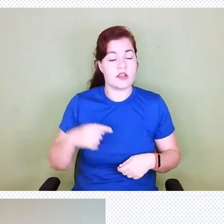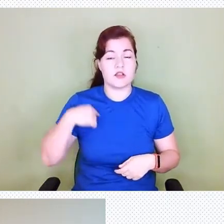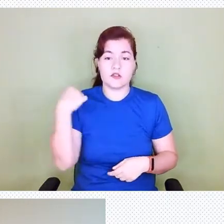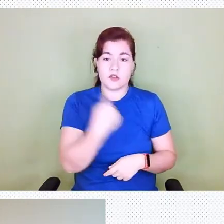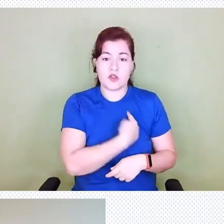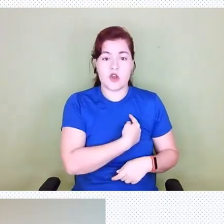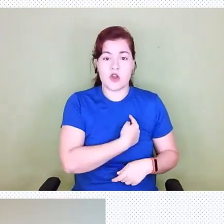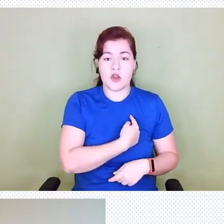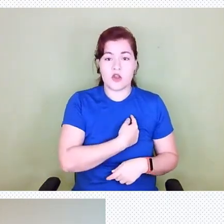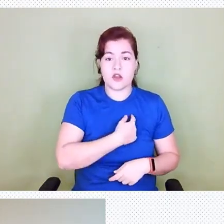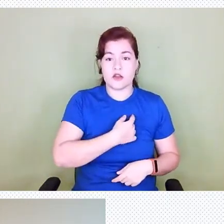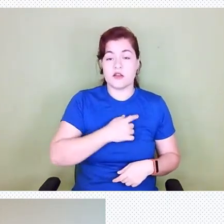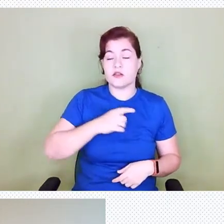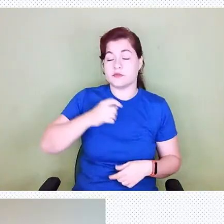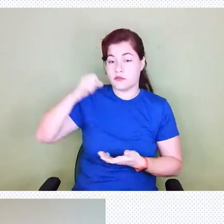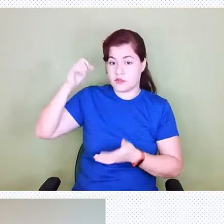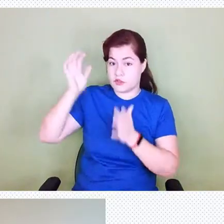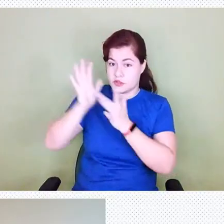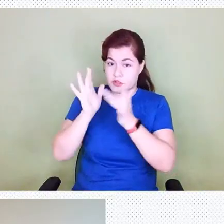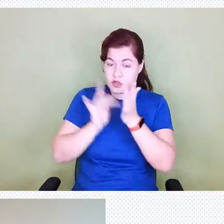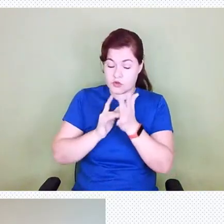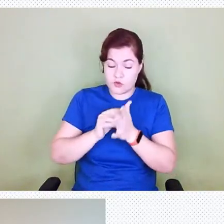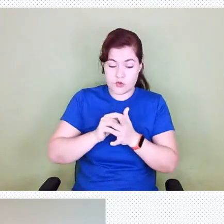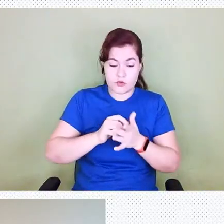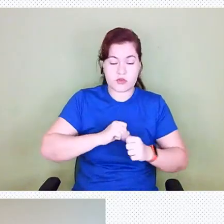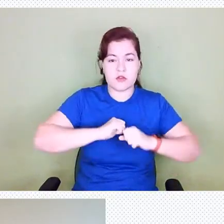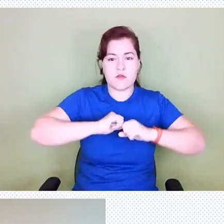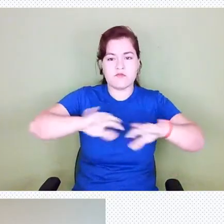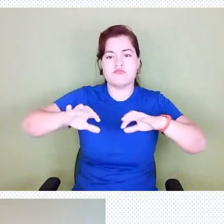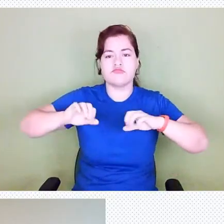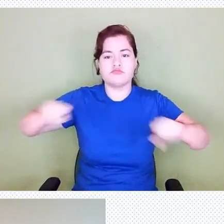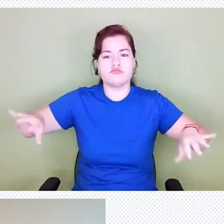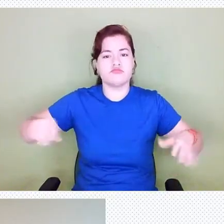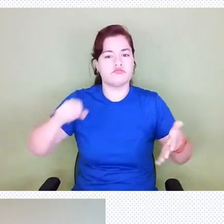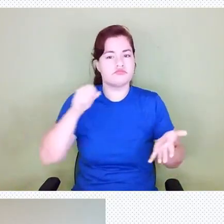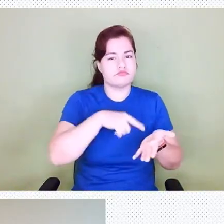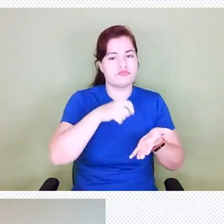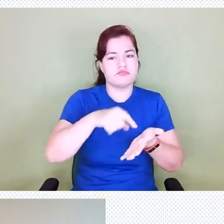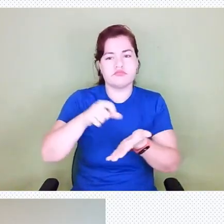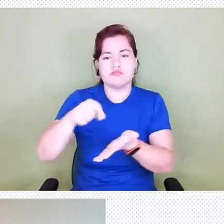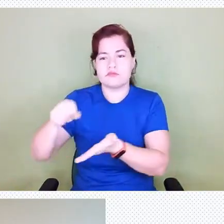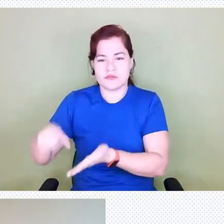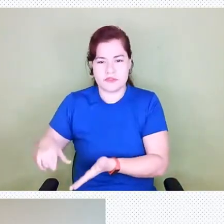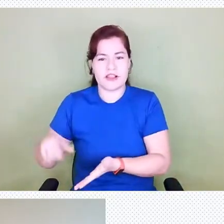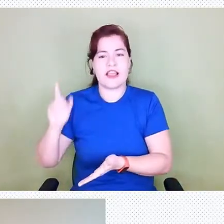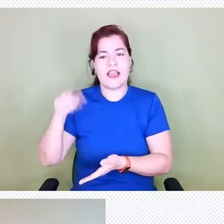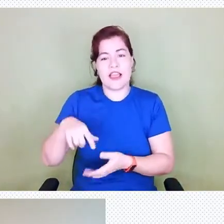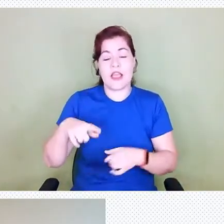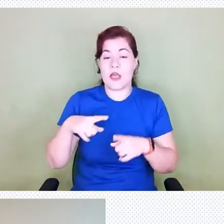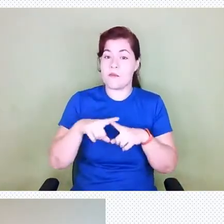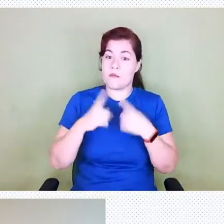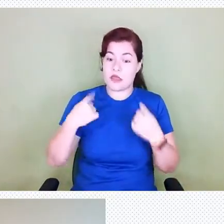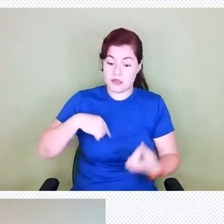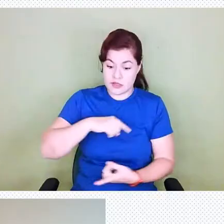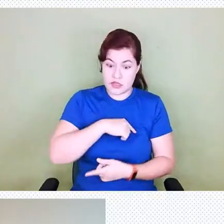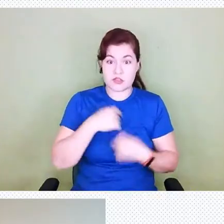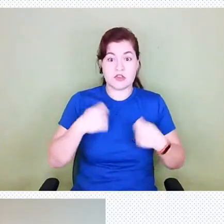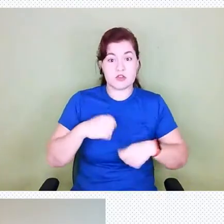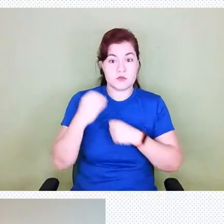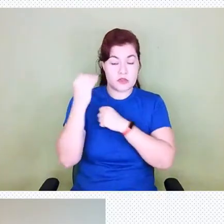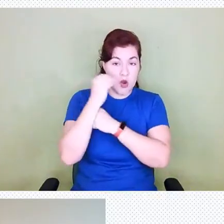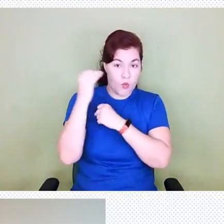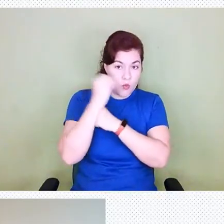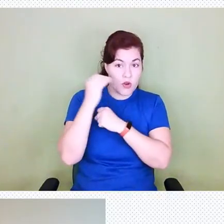o semeador é o Cristo, ele joga as sementes, como Maria diz, né? Os jardineiros. O jardineiro fiel,